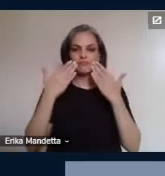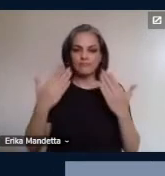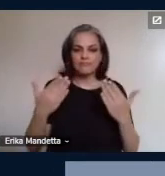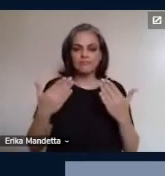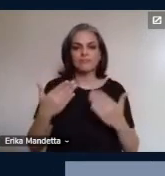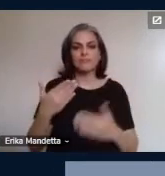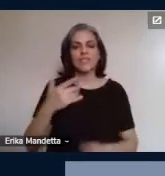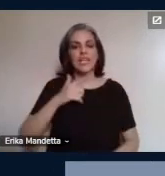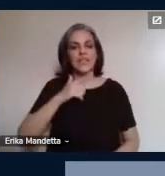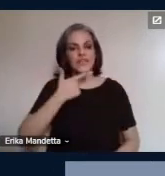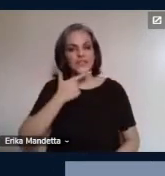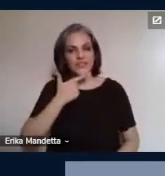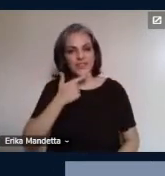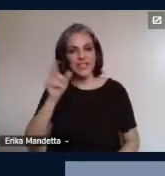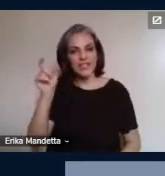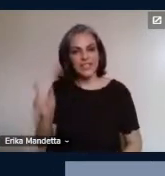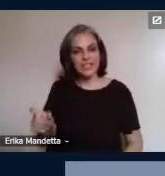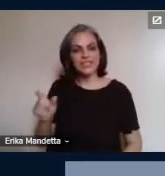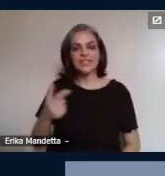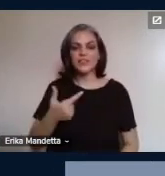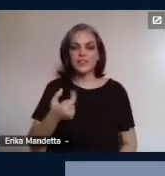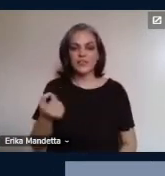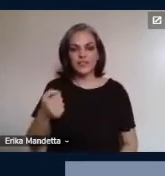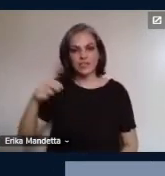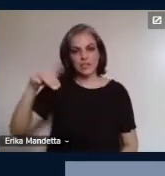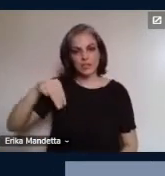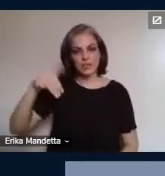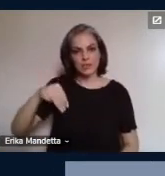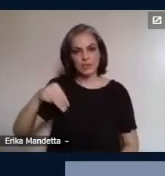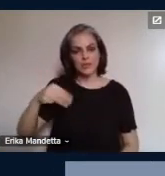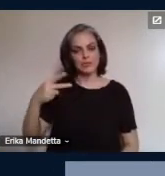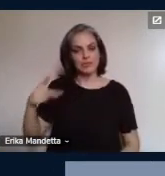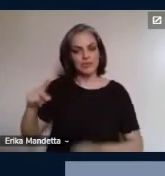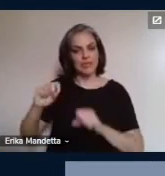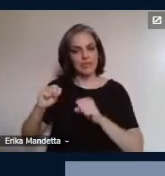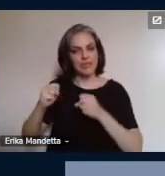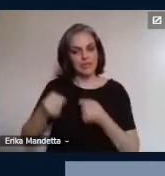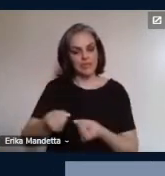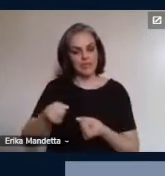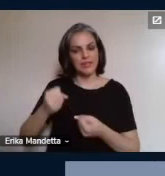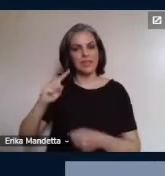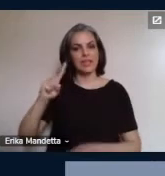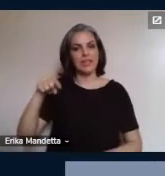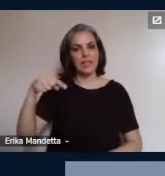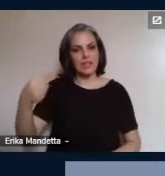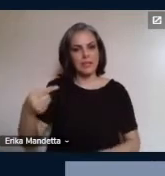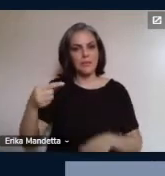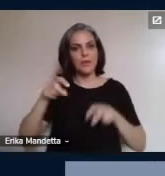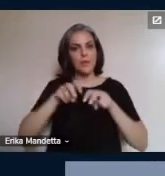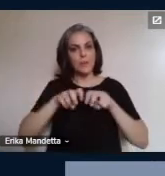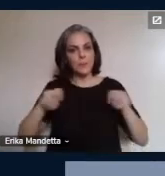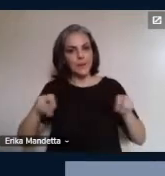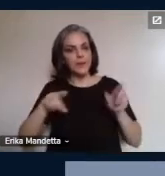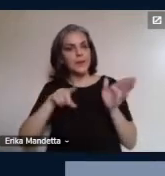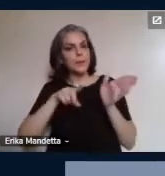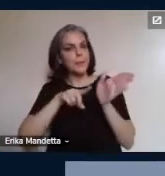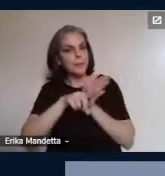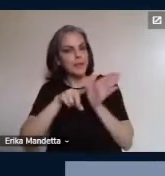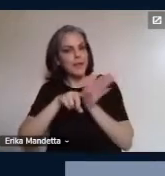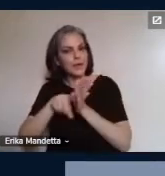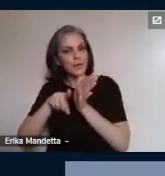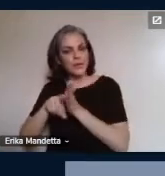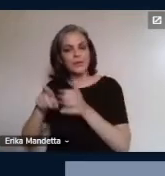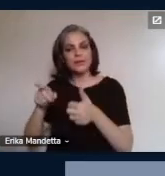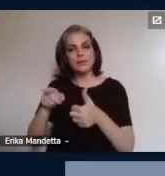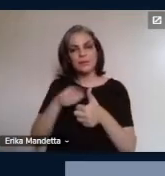20 minutos para fazer sua defesa. Logo em seguida, ela será arguída pela banca, iniciando com a nossa